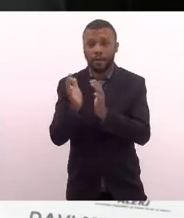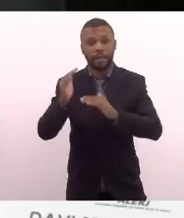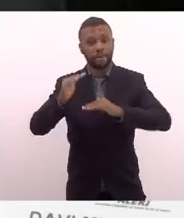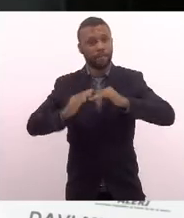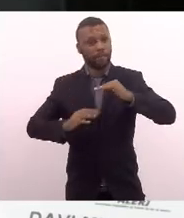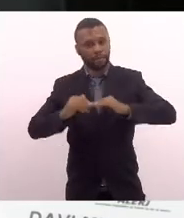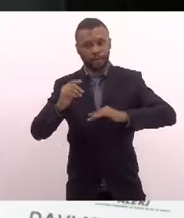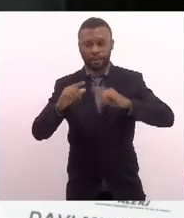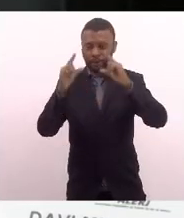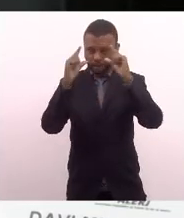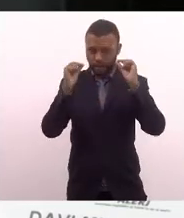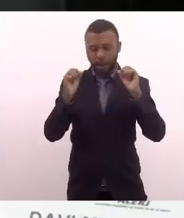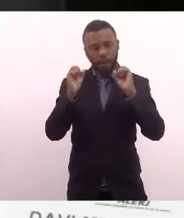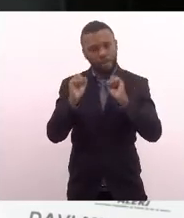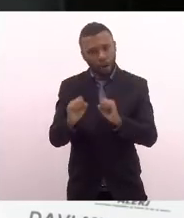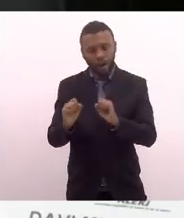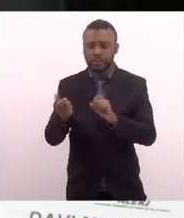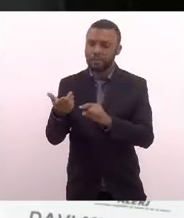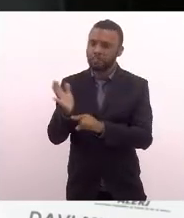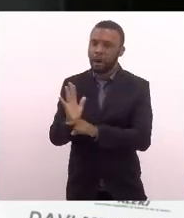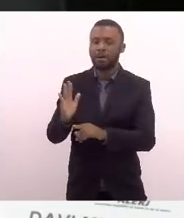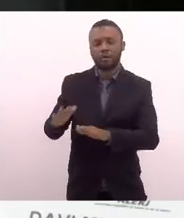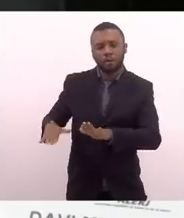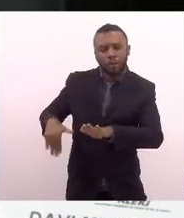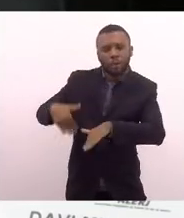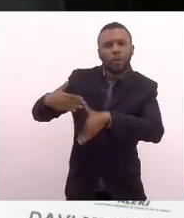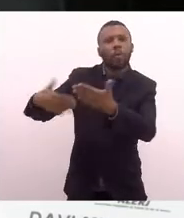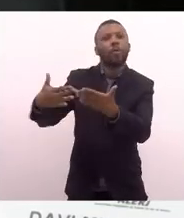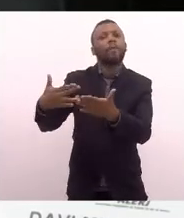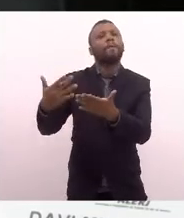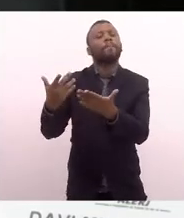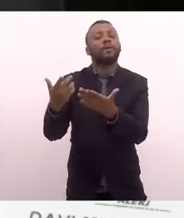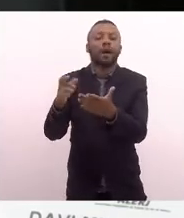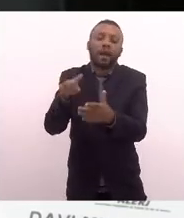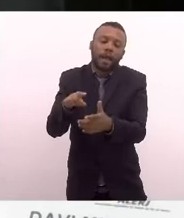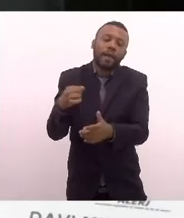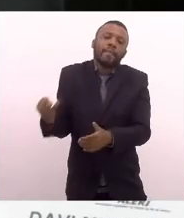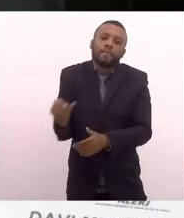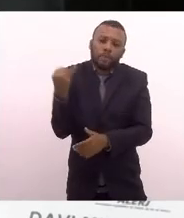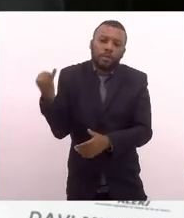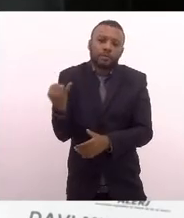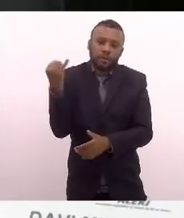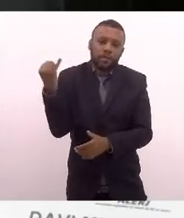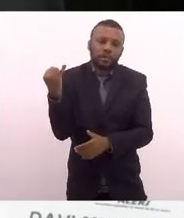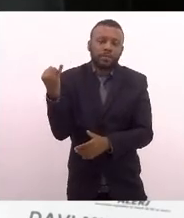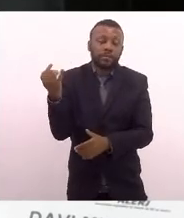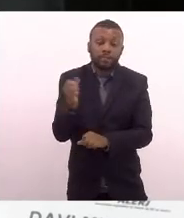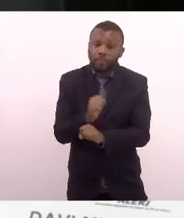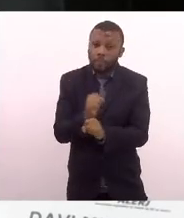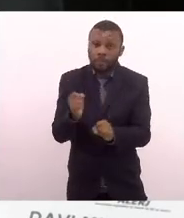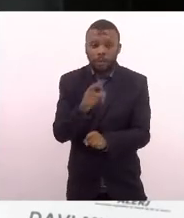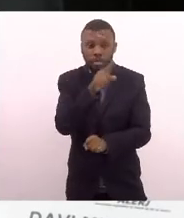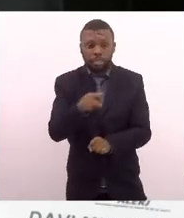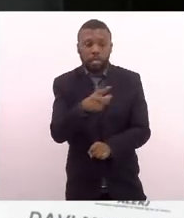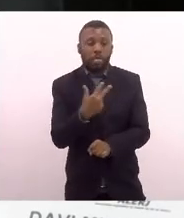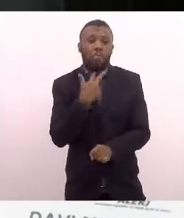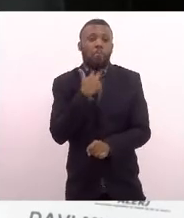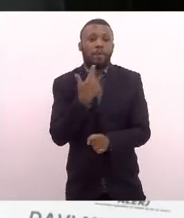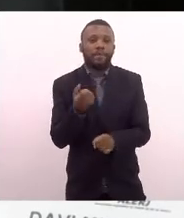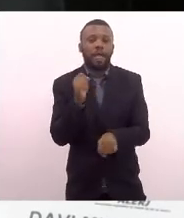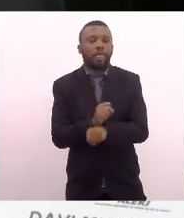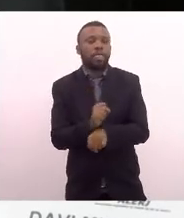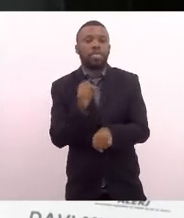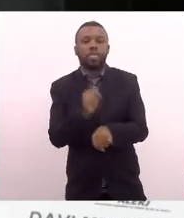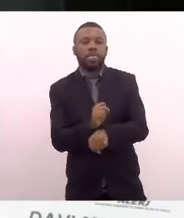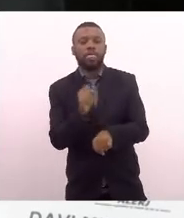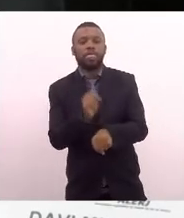vem contribuindo muito na luta pela reconstrução necessária, inadiável, nós não podemos esperar